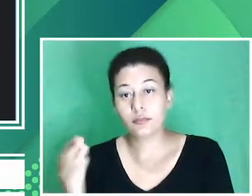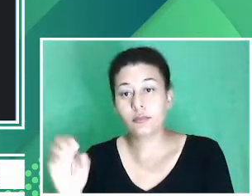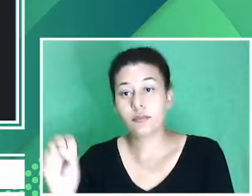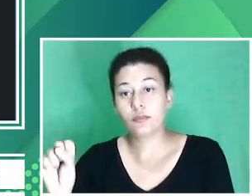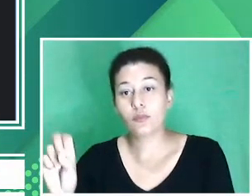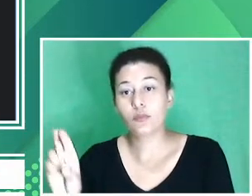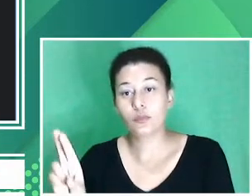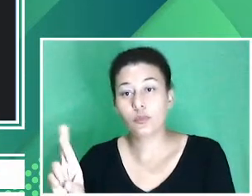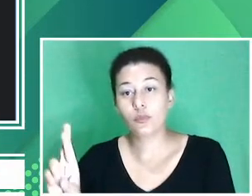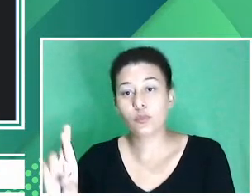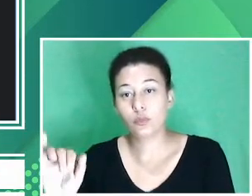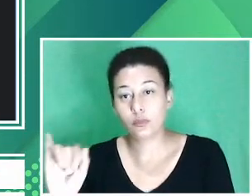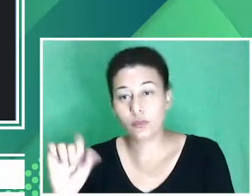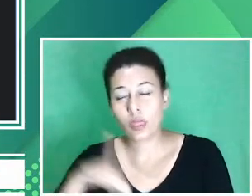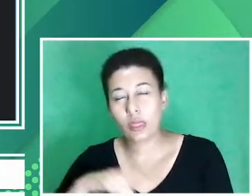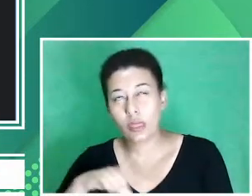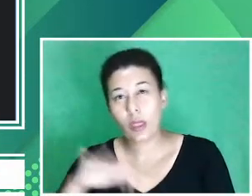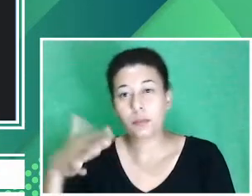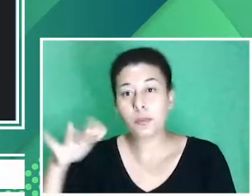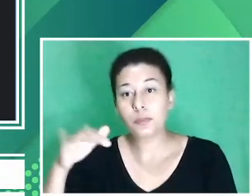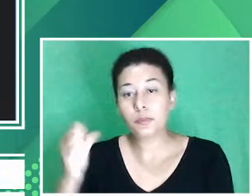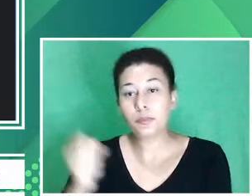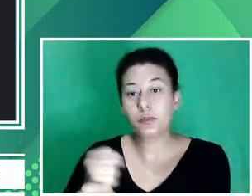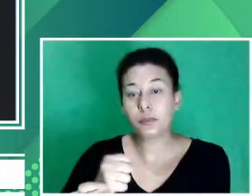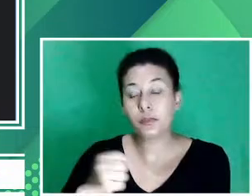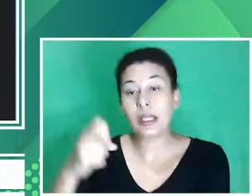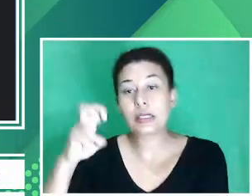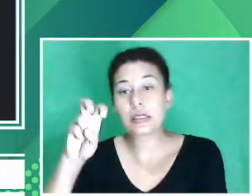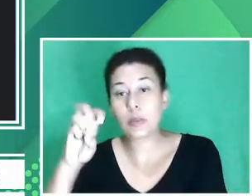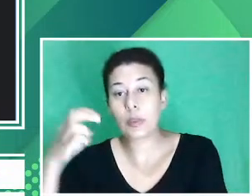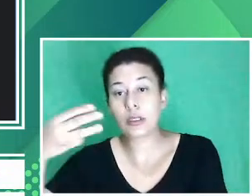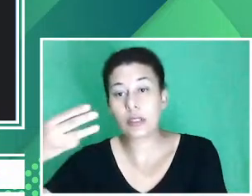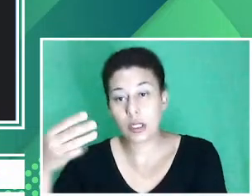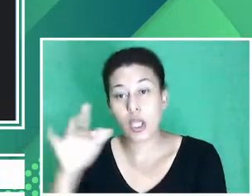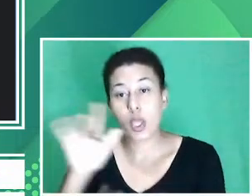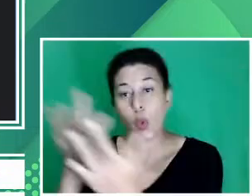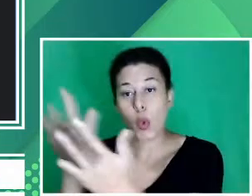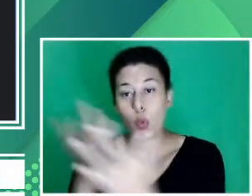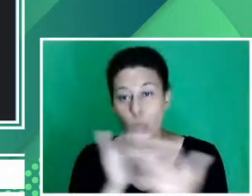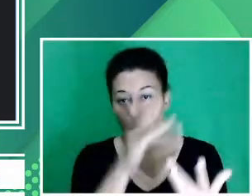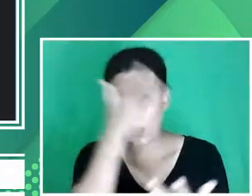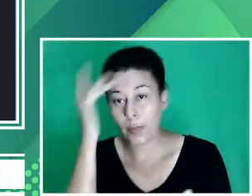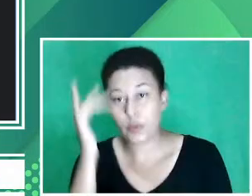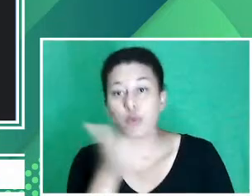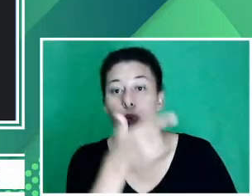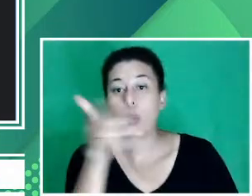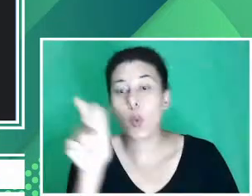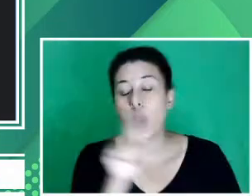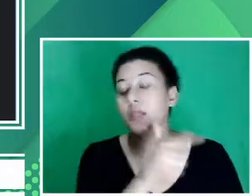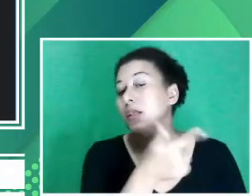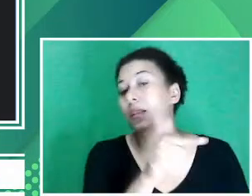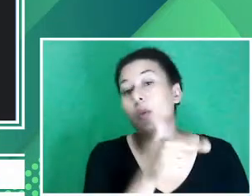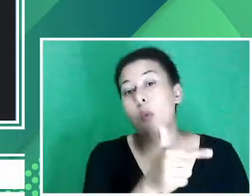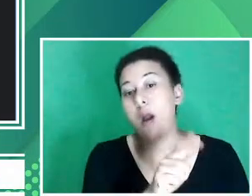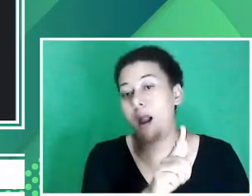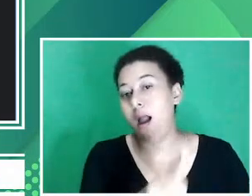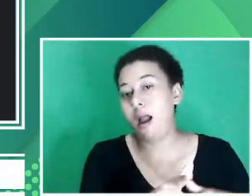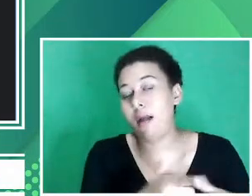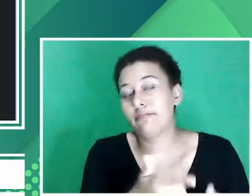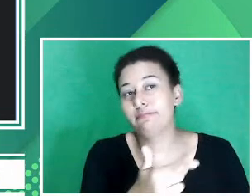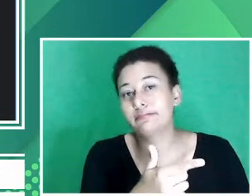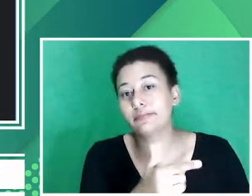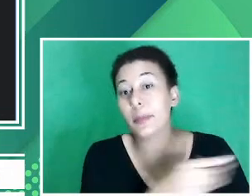53 anos de contato com o não indígena, né? E nós estamos aqui no estado de Rondônia,